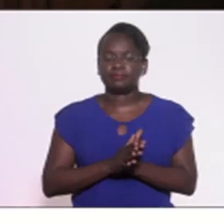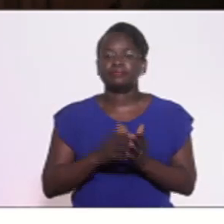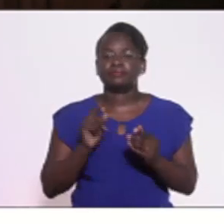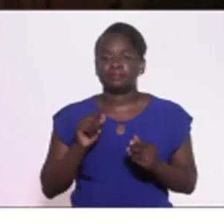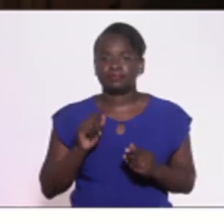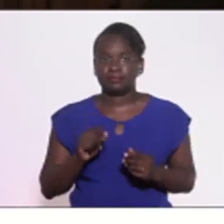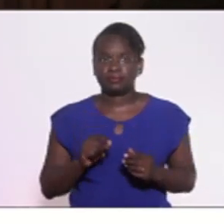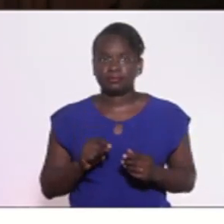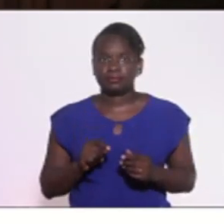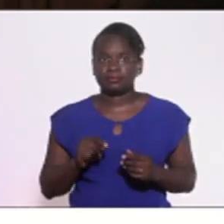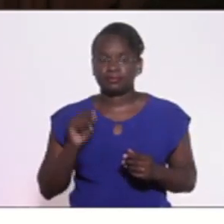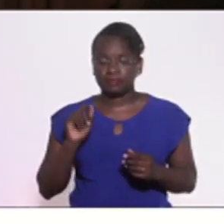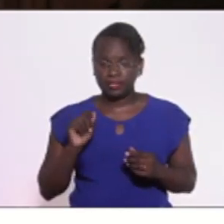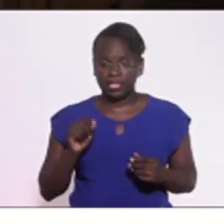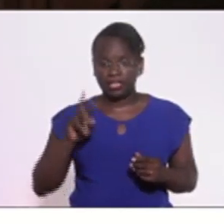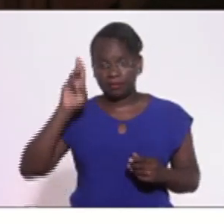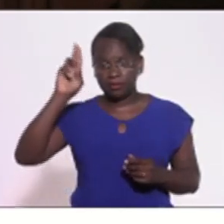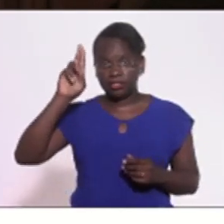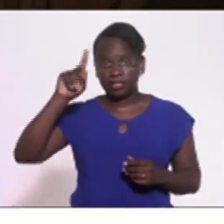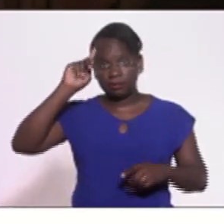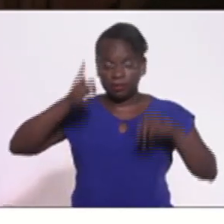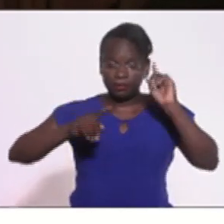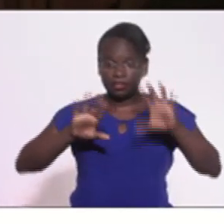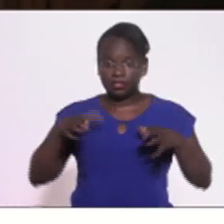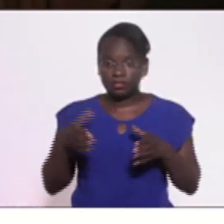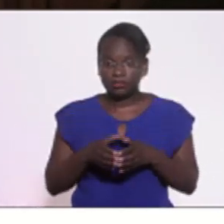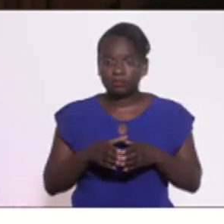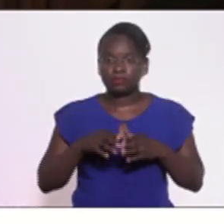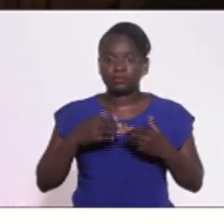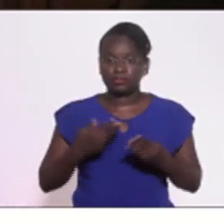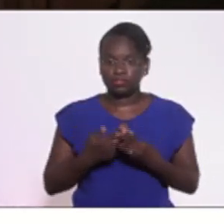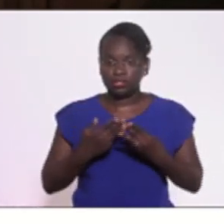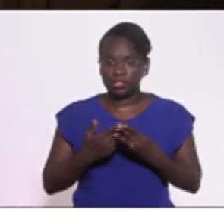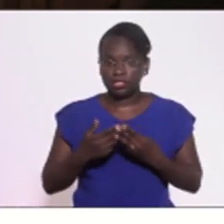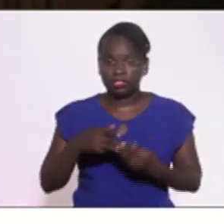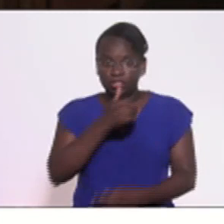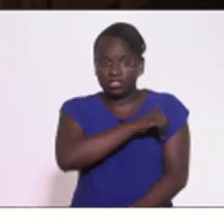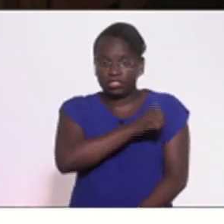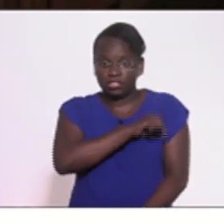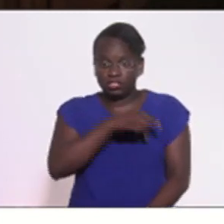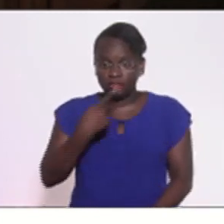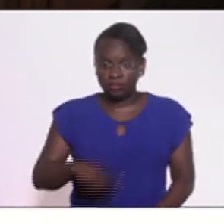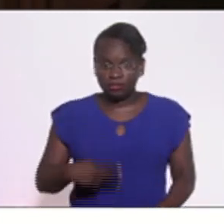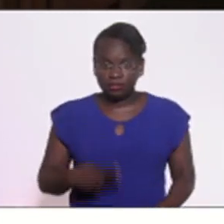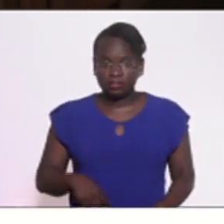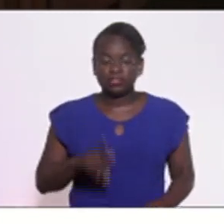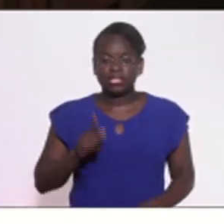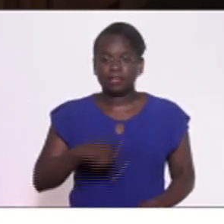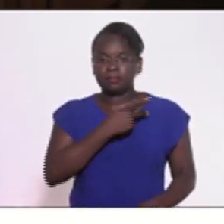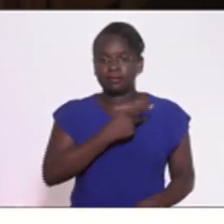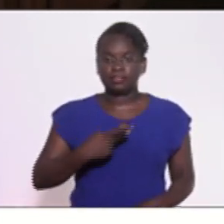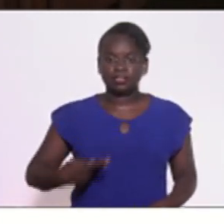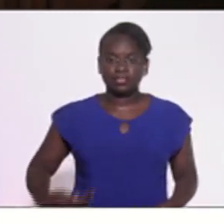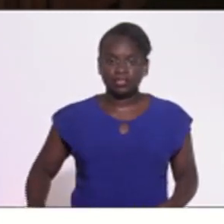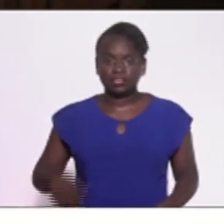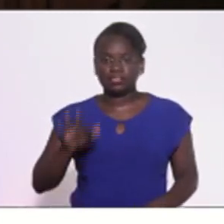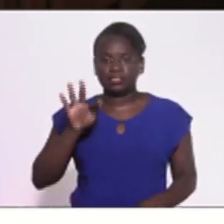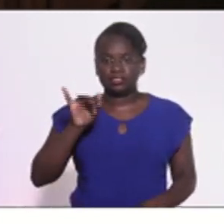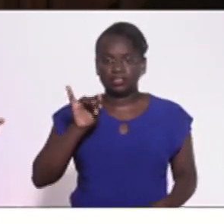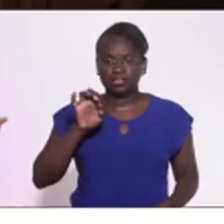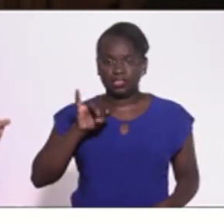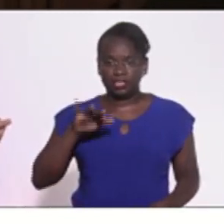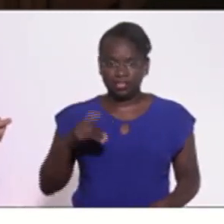que quem comanda a comunidade judaica do Rio de Janeiro é o presidente da